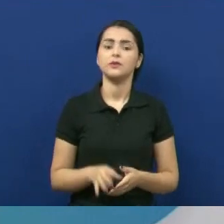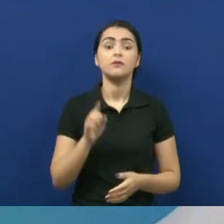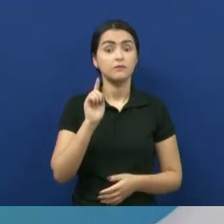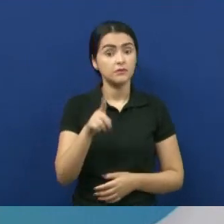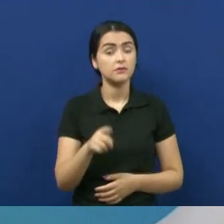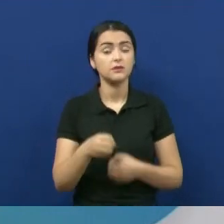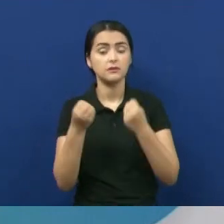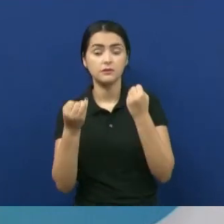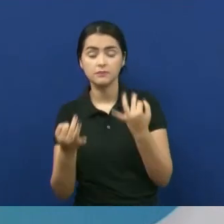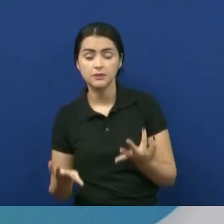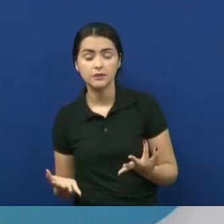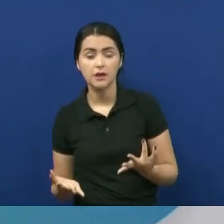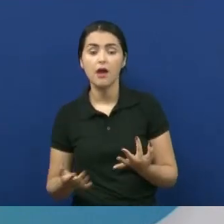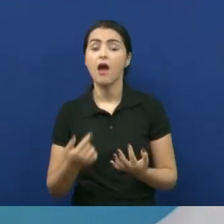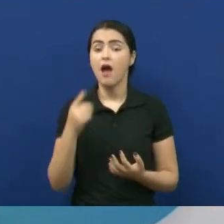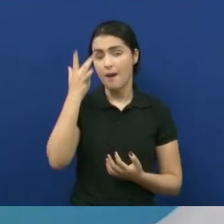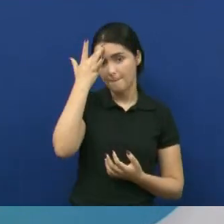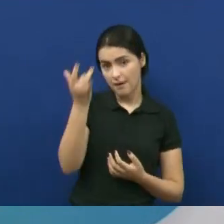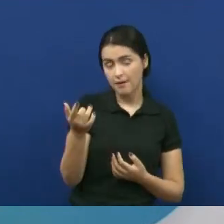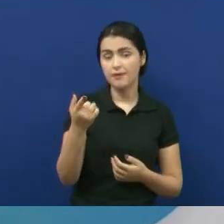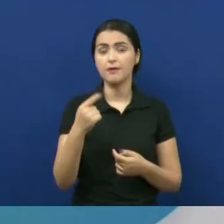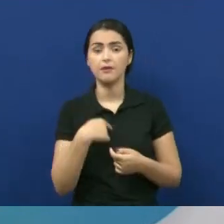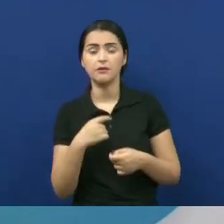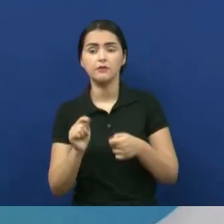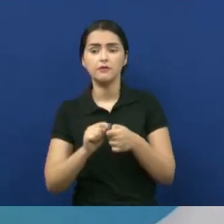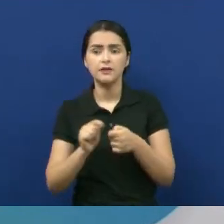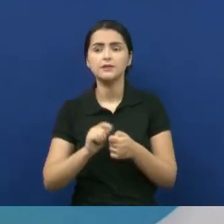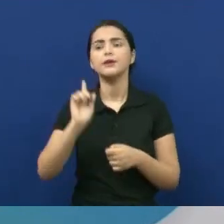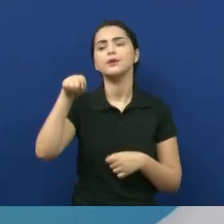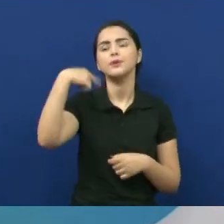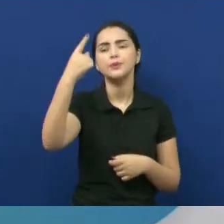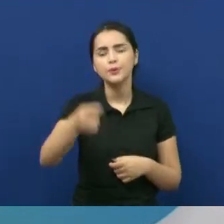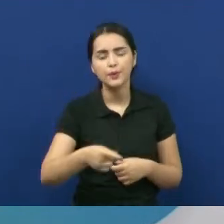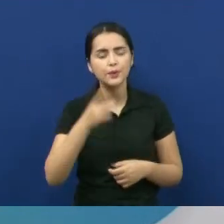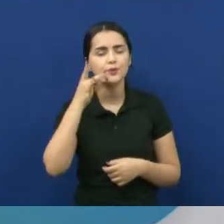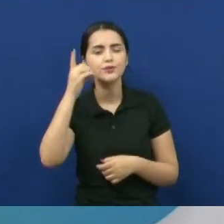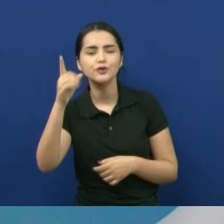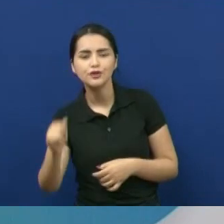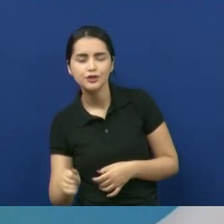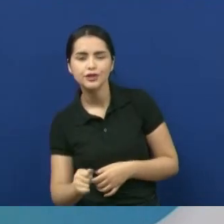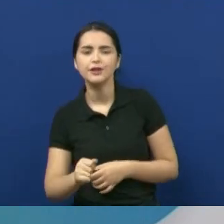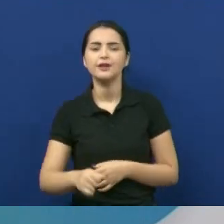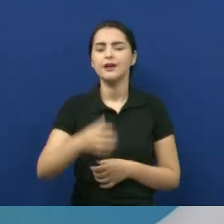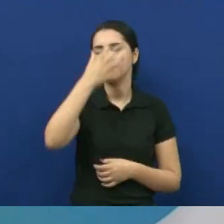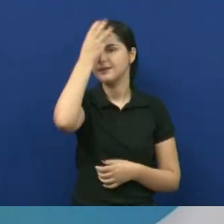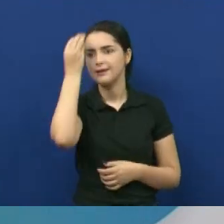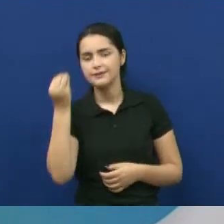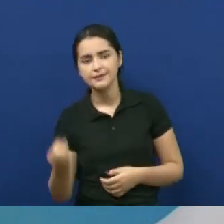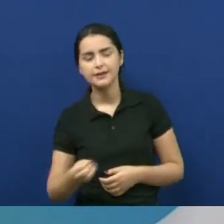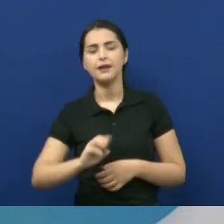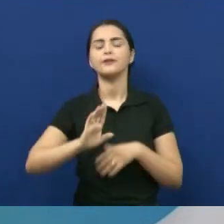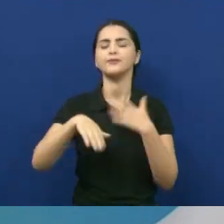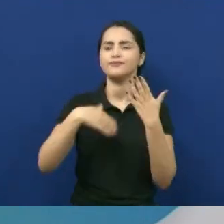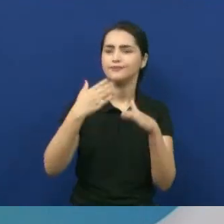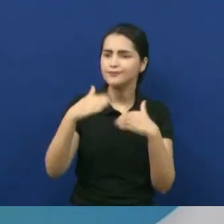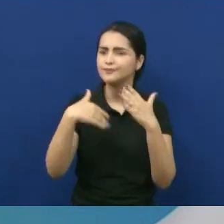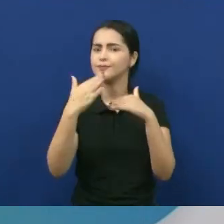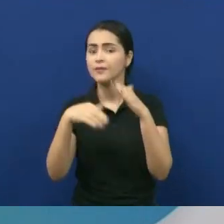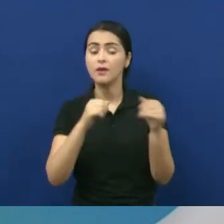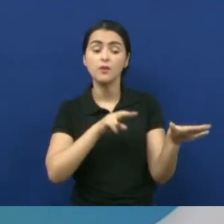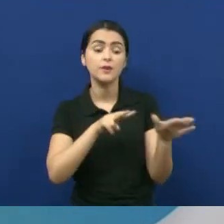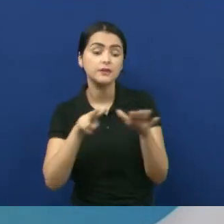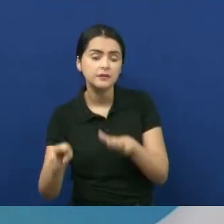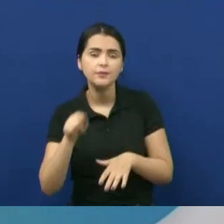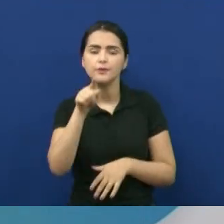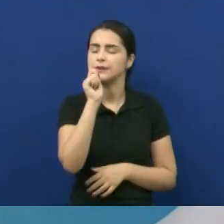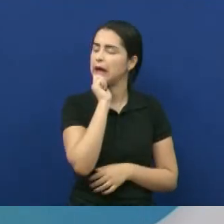amanhã eu vou colocar o óleo. Aí no outro dia você vai sair, esqueci do óleo ontem, amanhã eu coloco. Uma semana depois você ainda